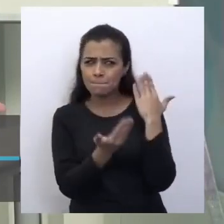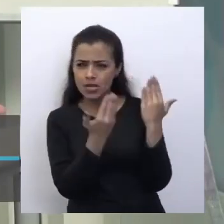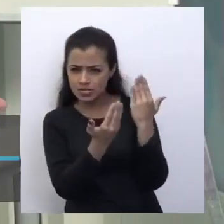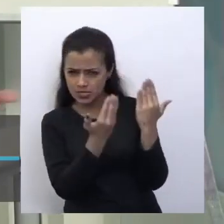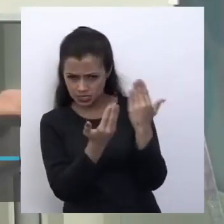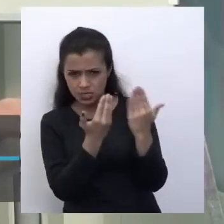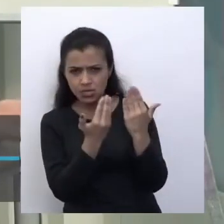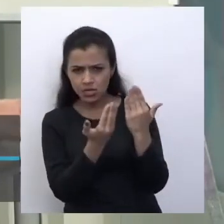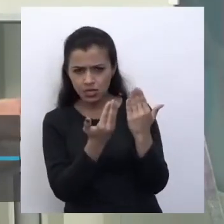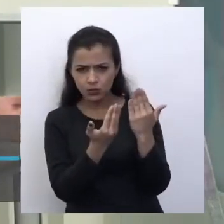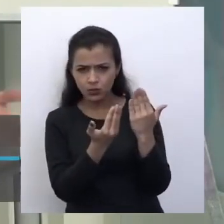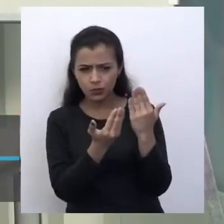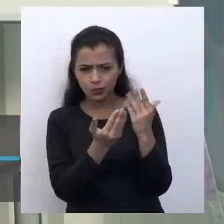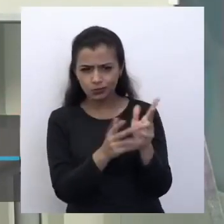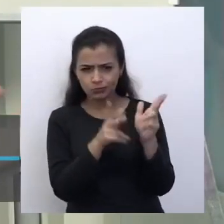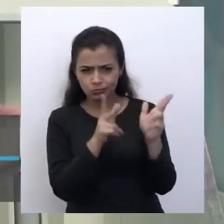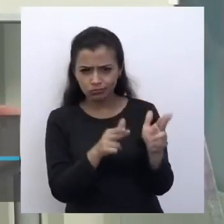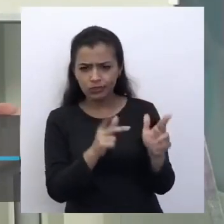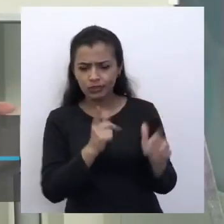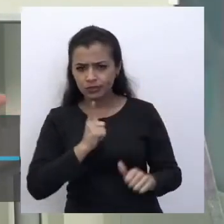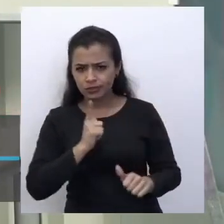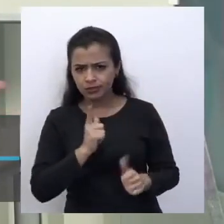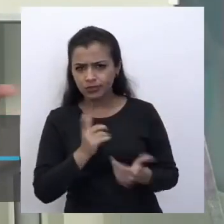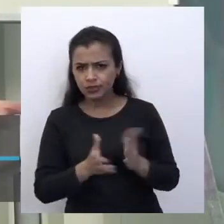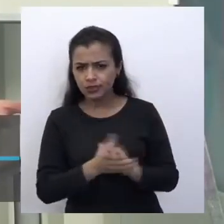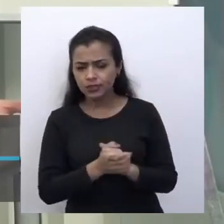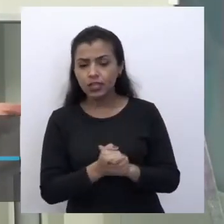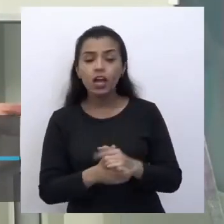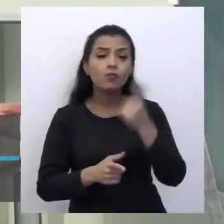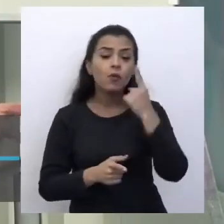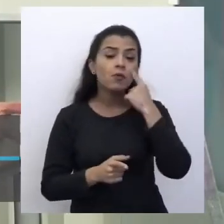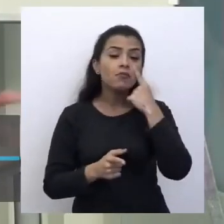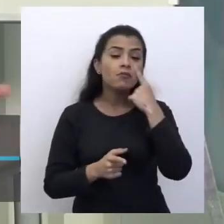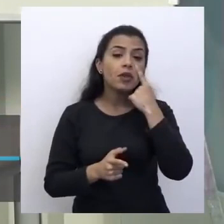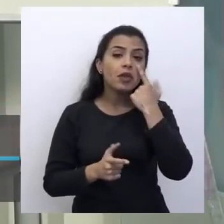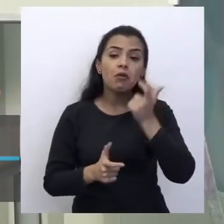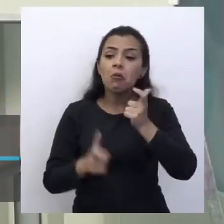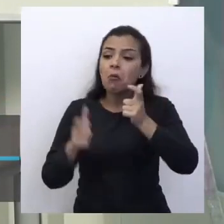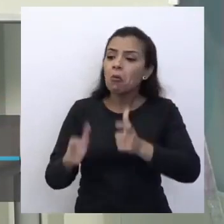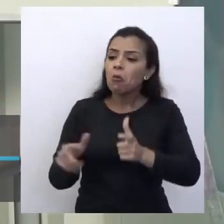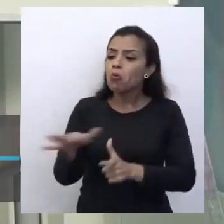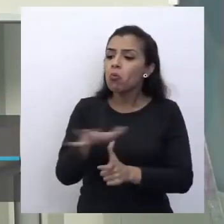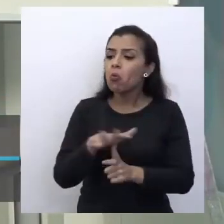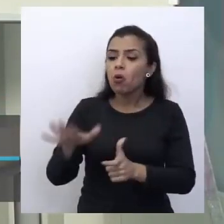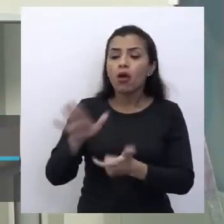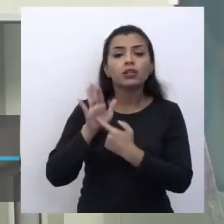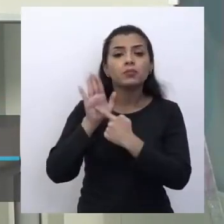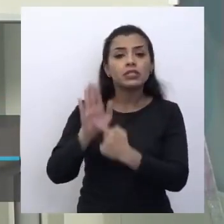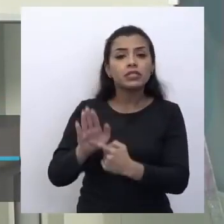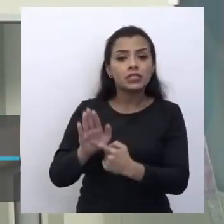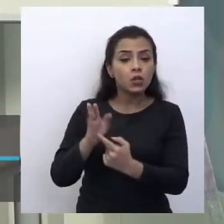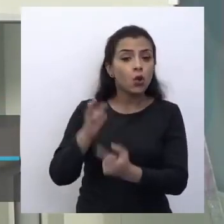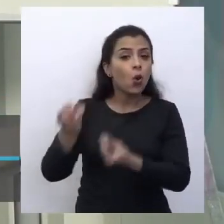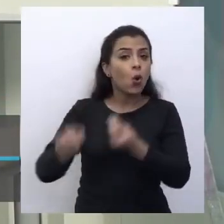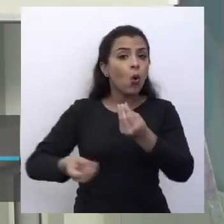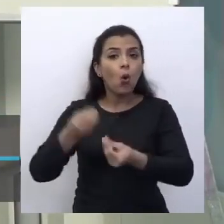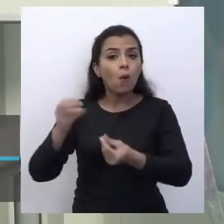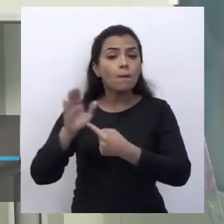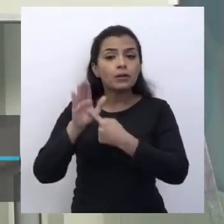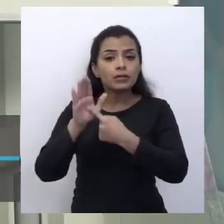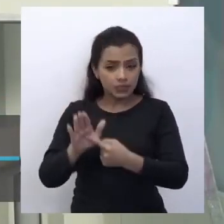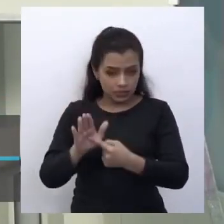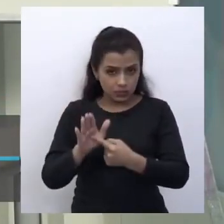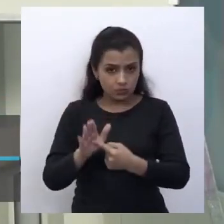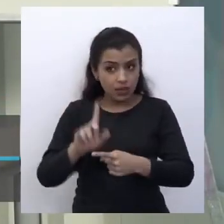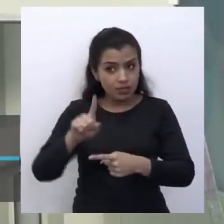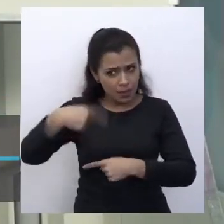que tem normalmente. Que elementos que são, onde que é feito, onde está sendo feito essas apresentações, como que elas estão sendo feitas, para depois a gente